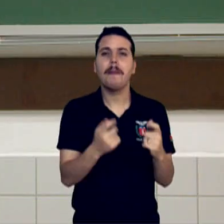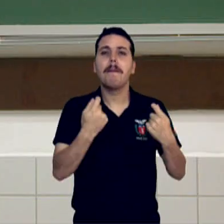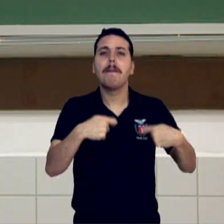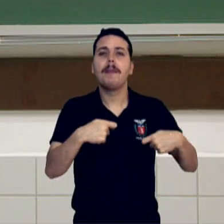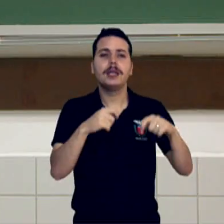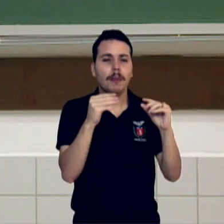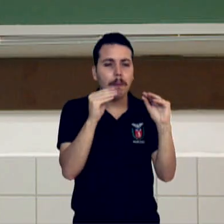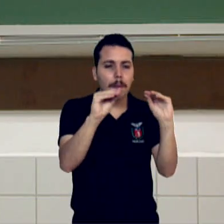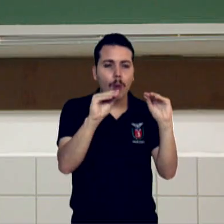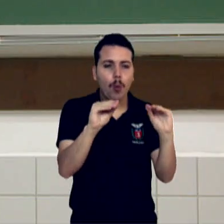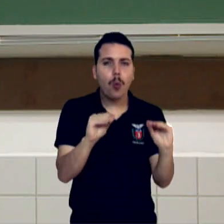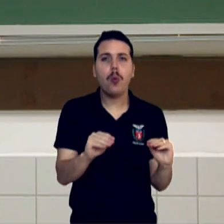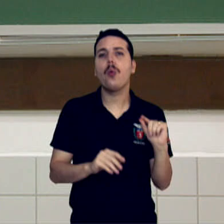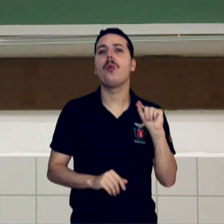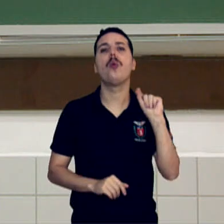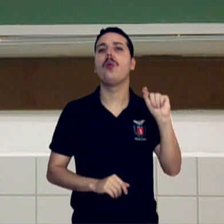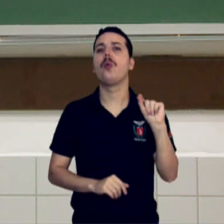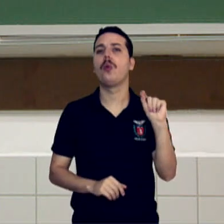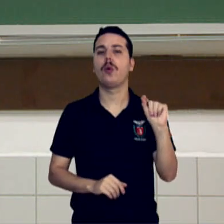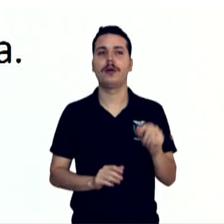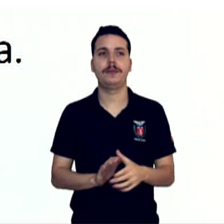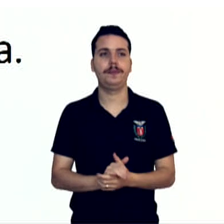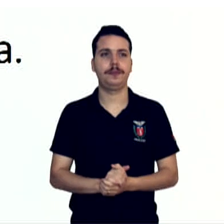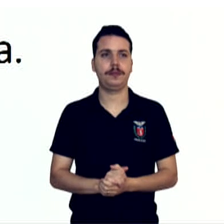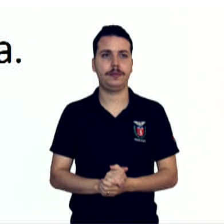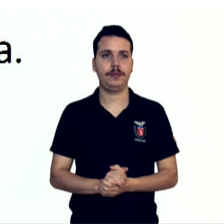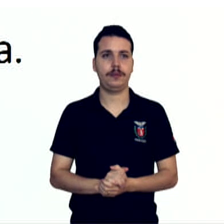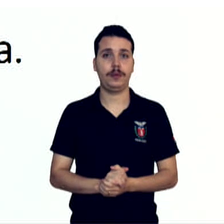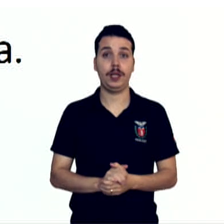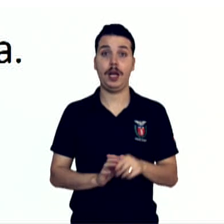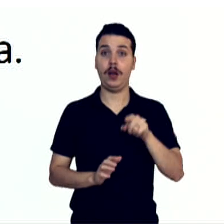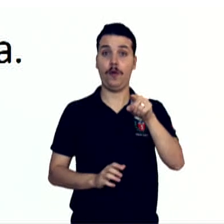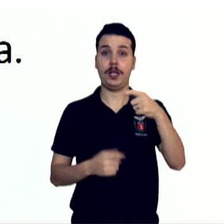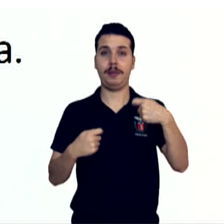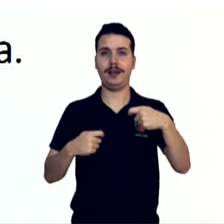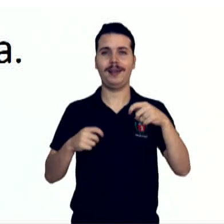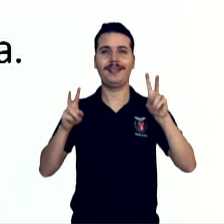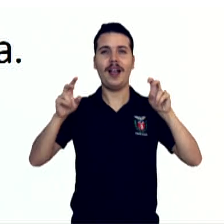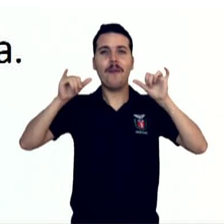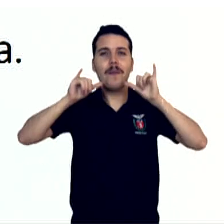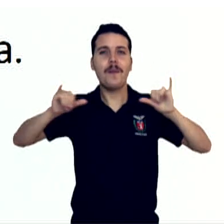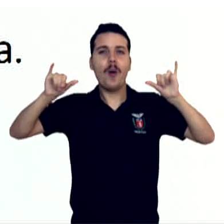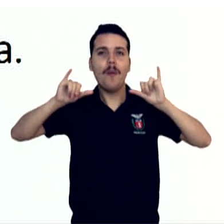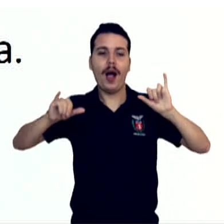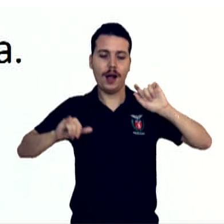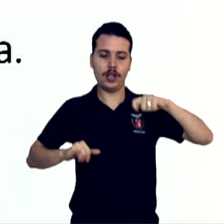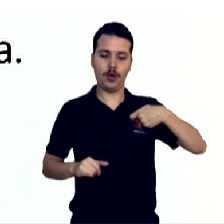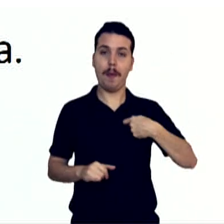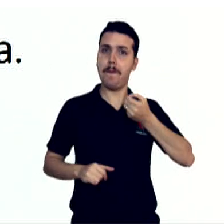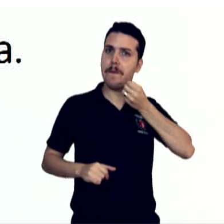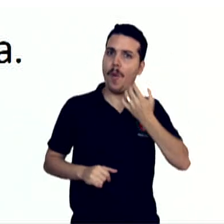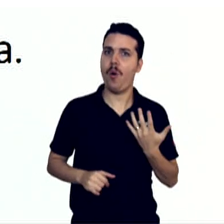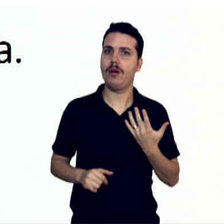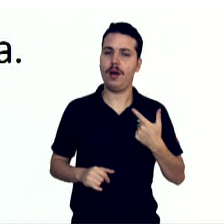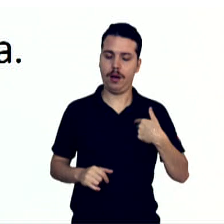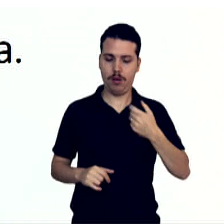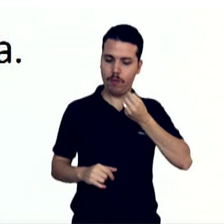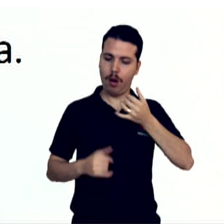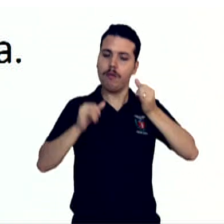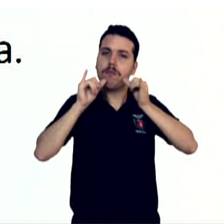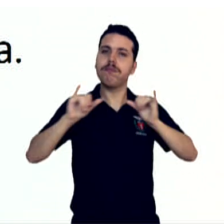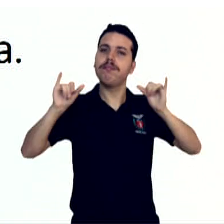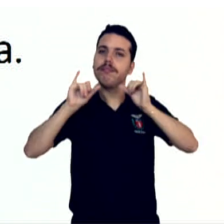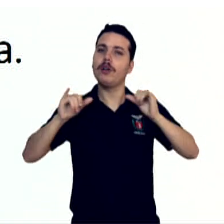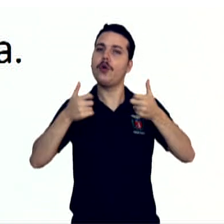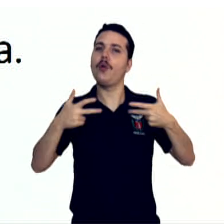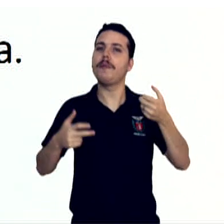que ter? Então, veja lá. Faça uma boa propaganda de você mesmo. Esse é o primeiro ponto. Se você for falar